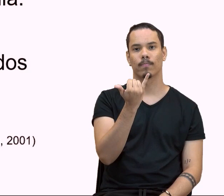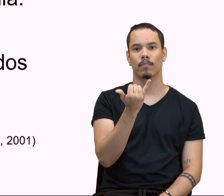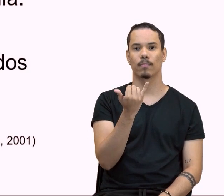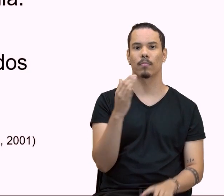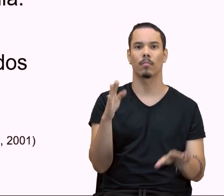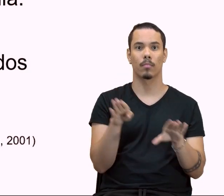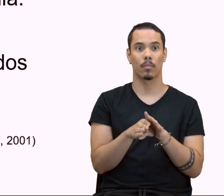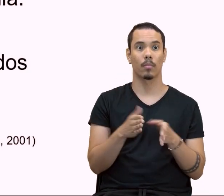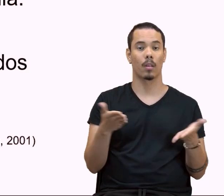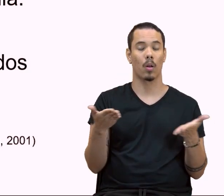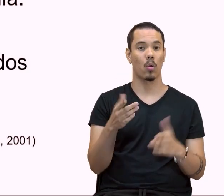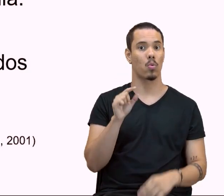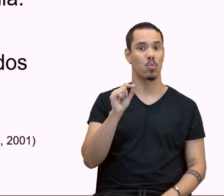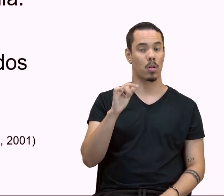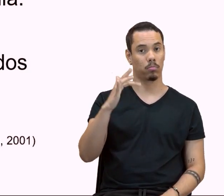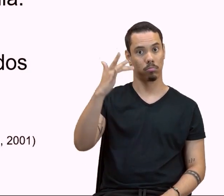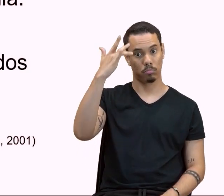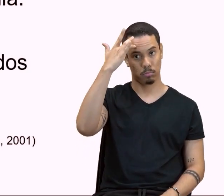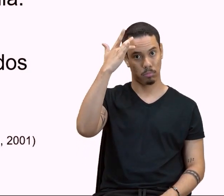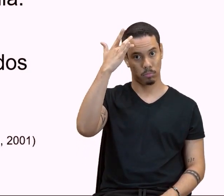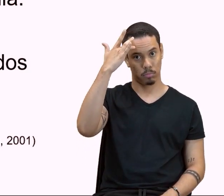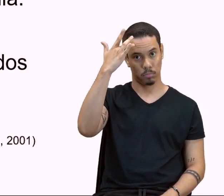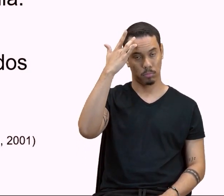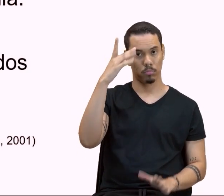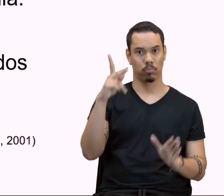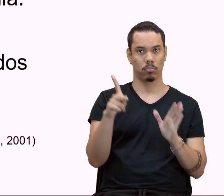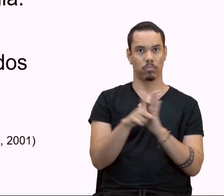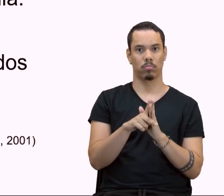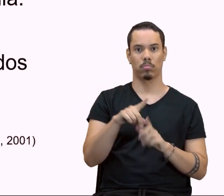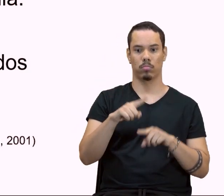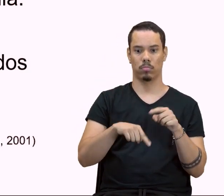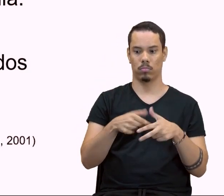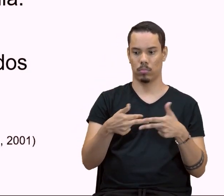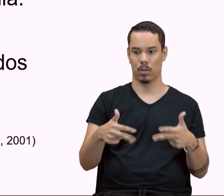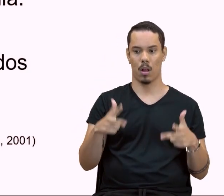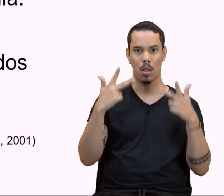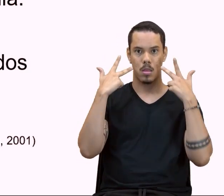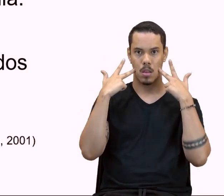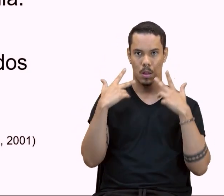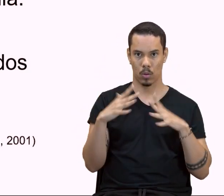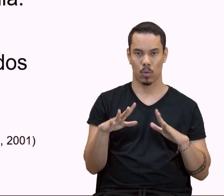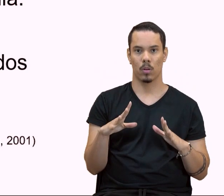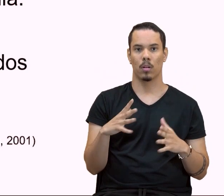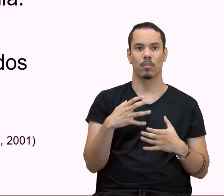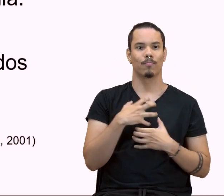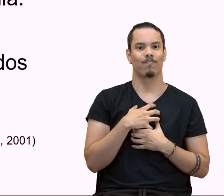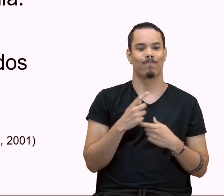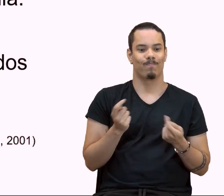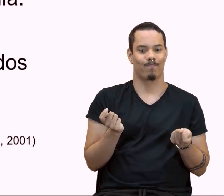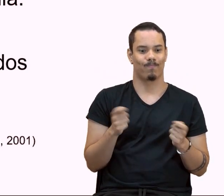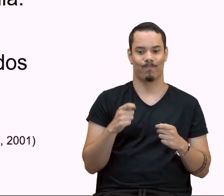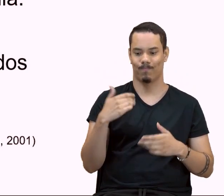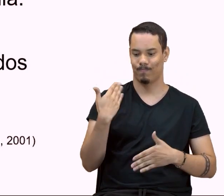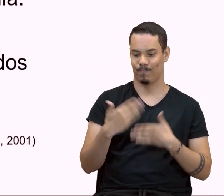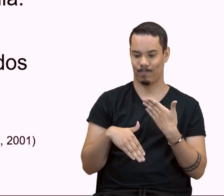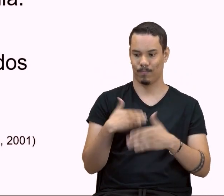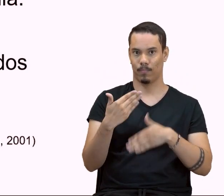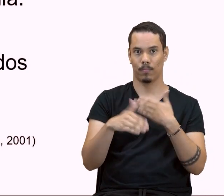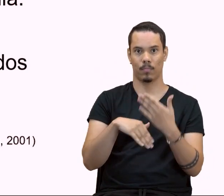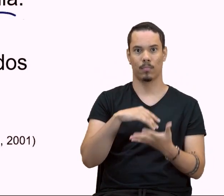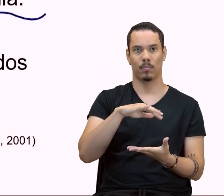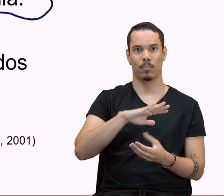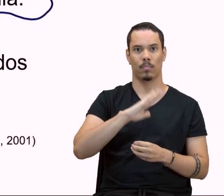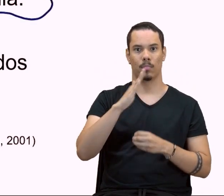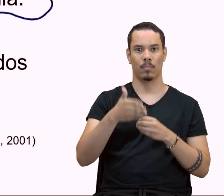sim, racional dos recursos naturais, de forma a favorecer o desenvolvimento